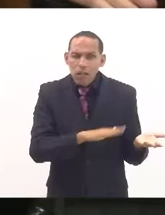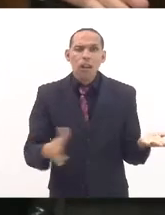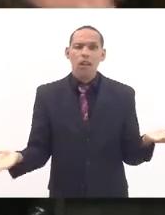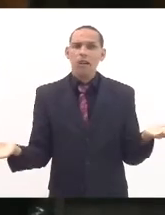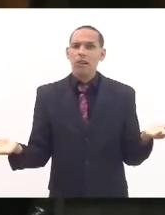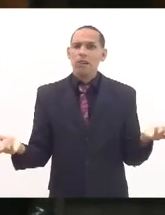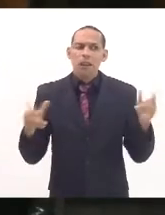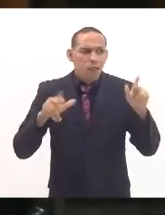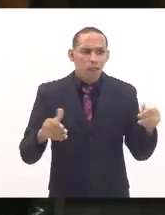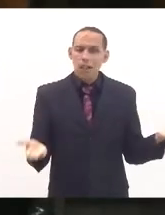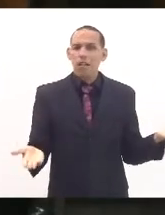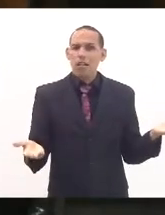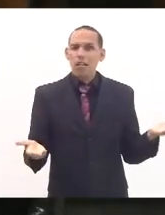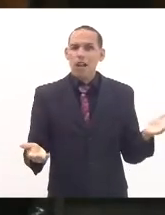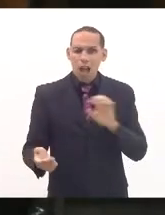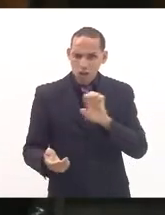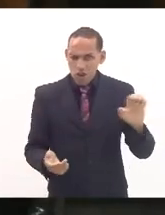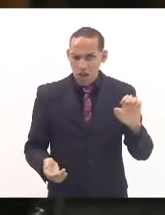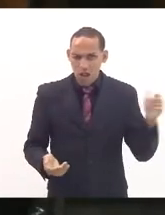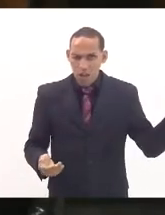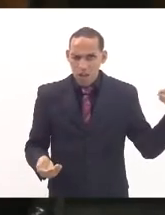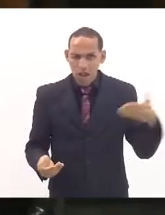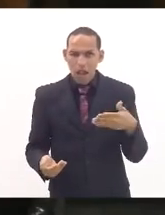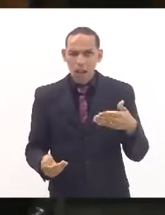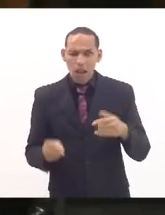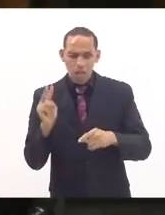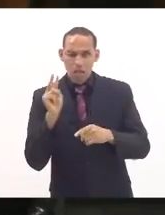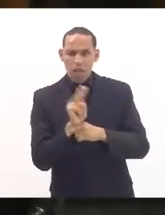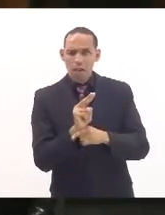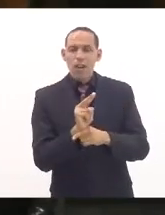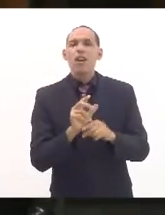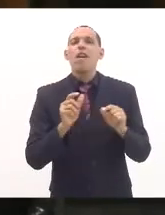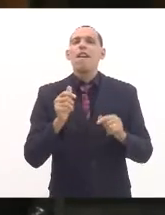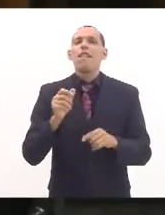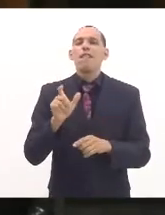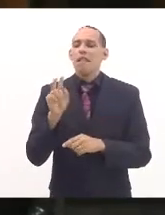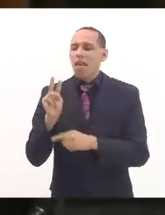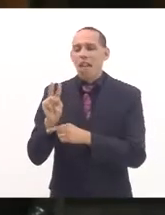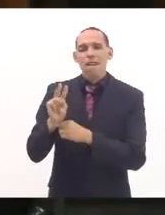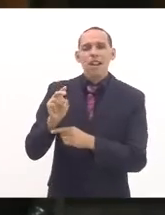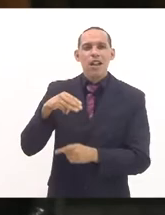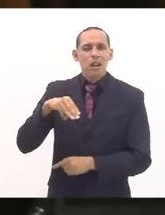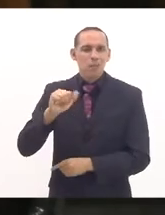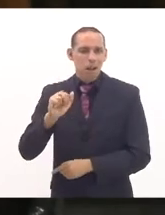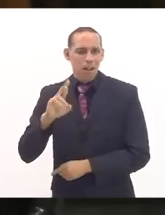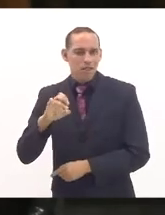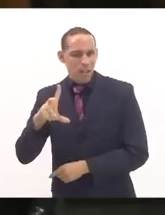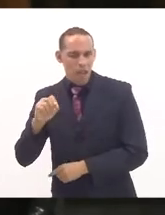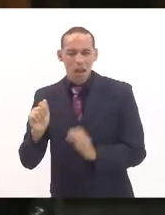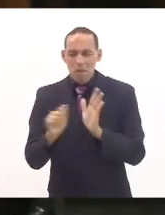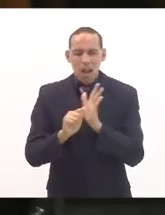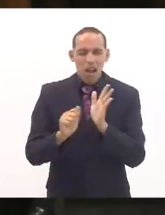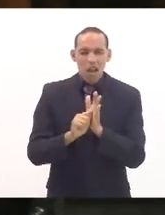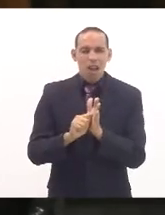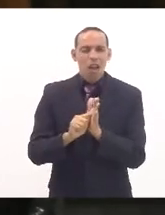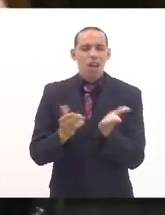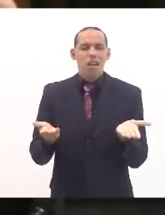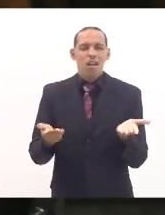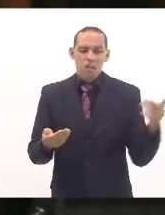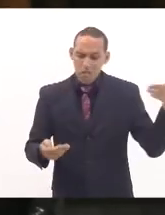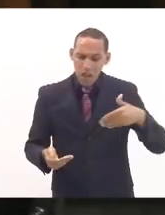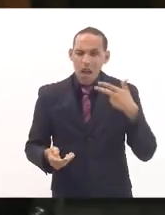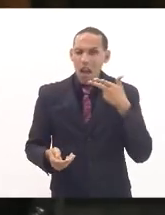tá falando de criança. Eu quero ver a esquerda, os defensores do Marcelo Freixo, ou melhor, do Marcelo Maconheiro, vim aqui